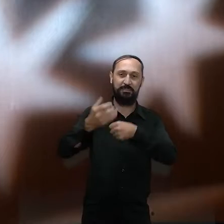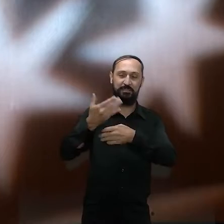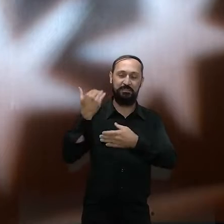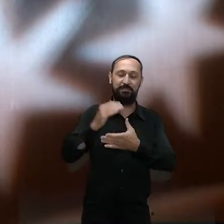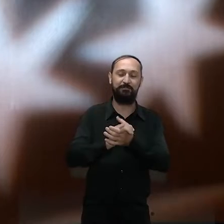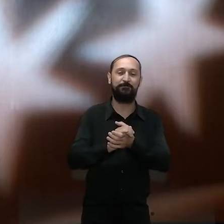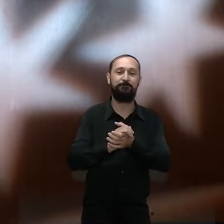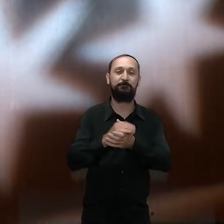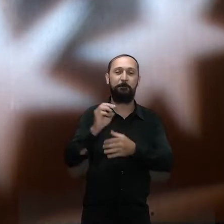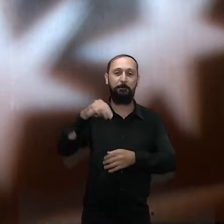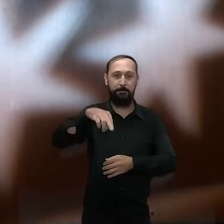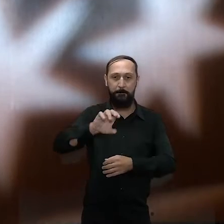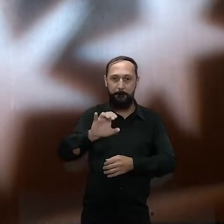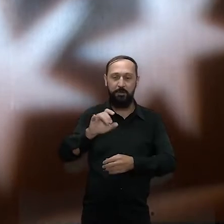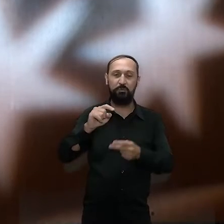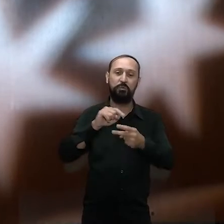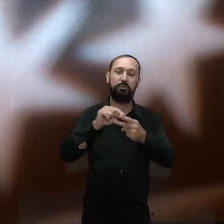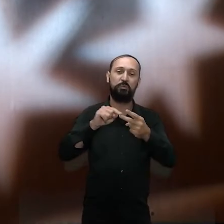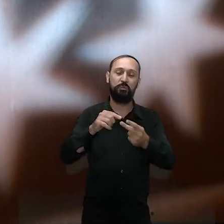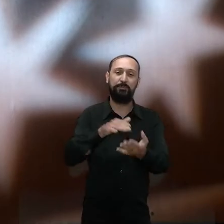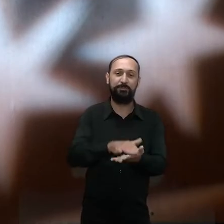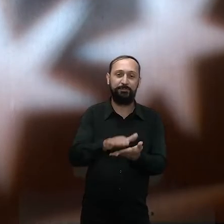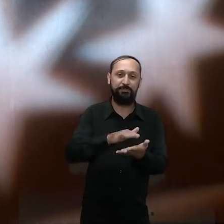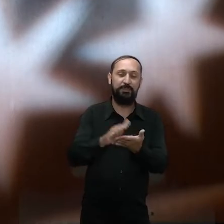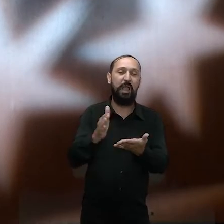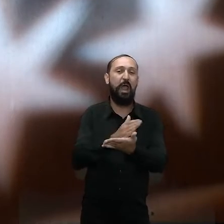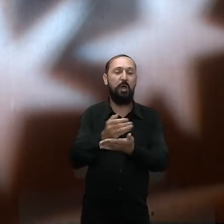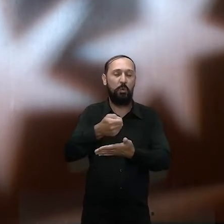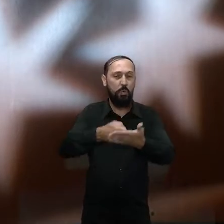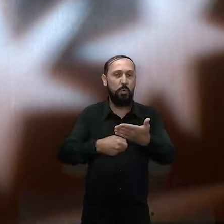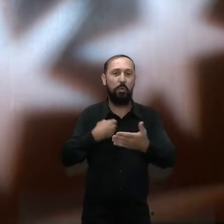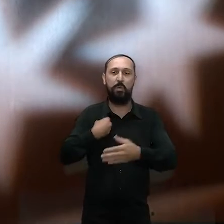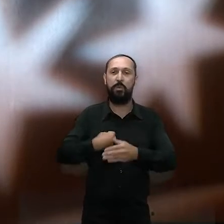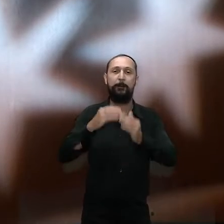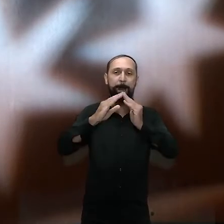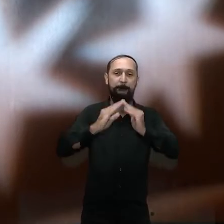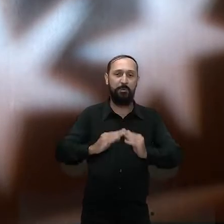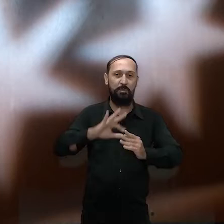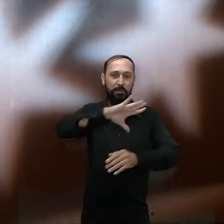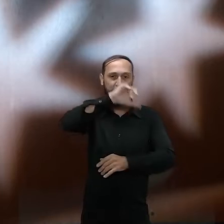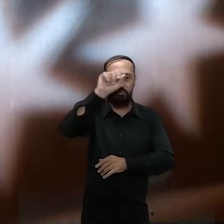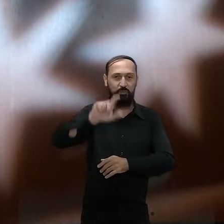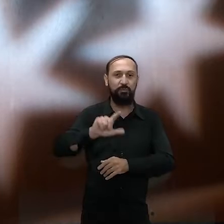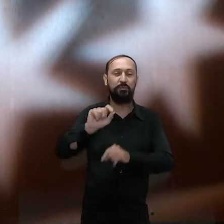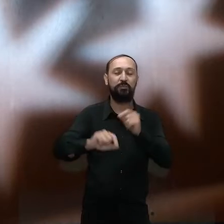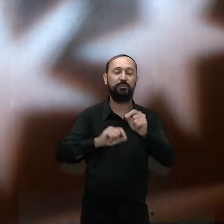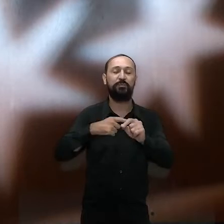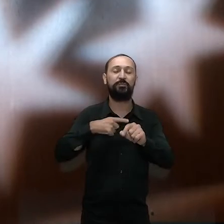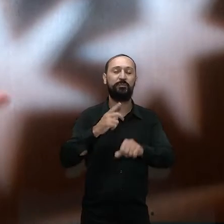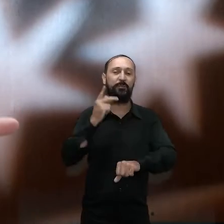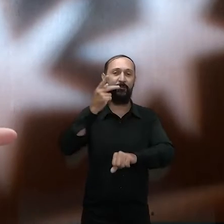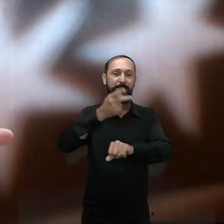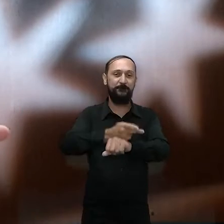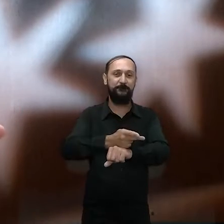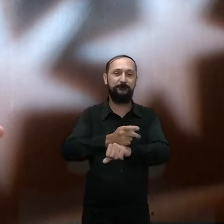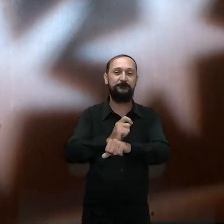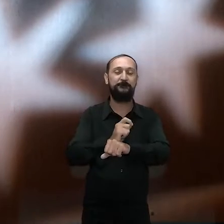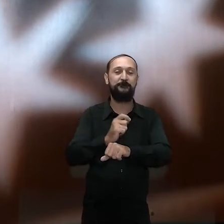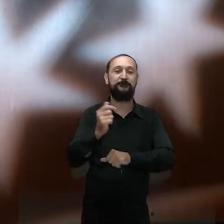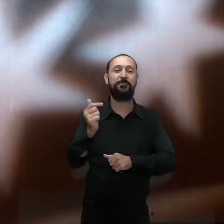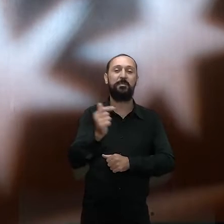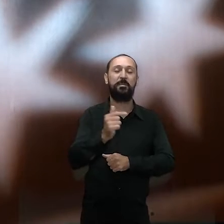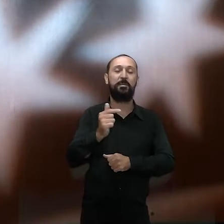passado. O Ler e Viver de Março abordou duas publicações de autores que moram em Mato Grosso do Sul, finalistas